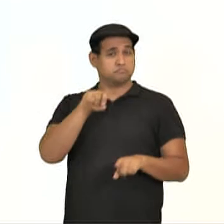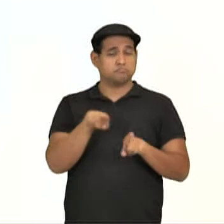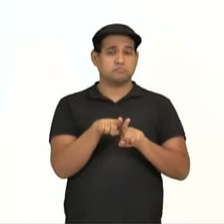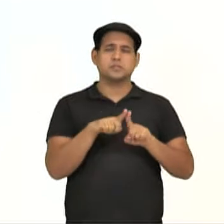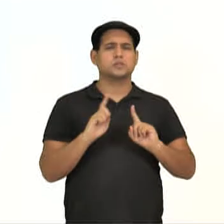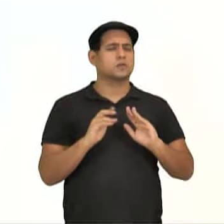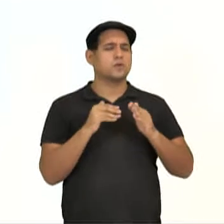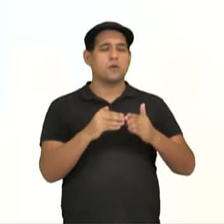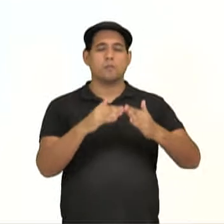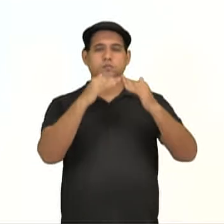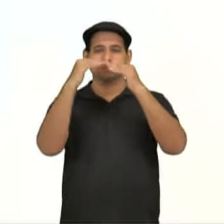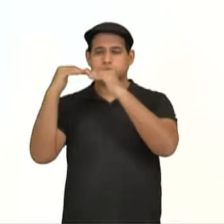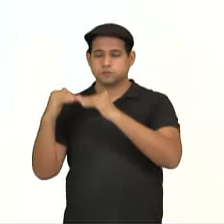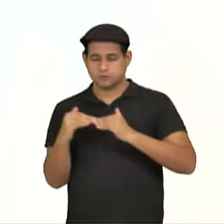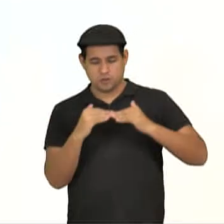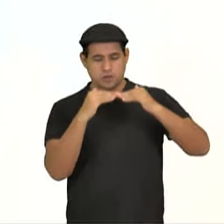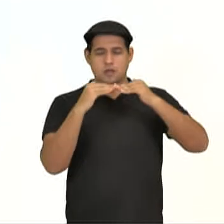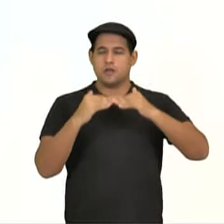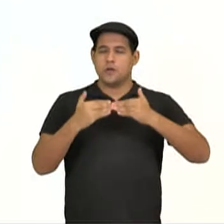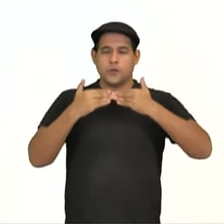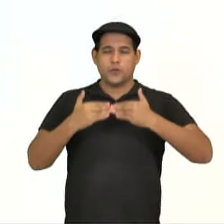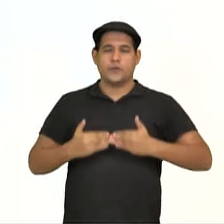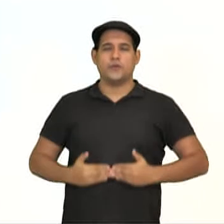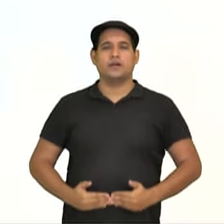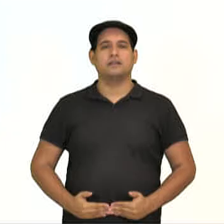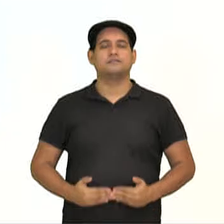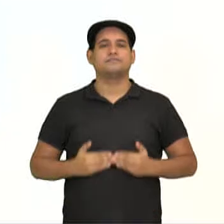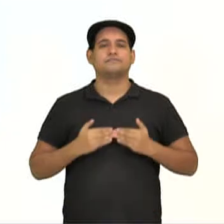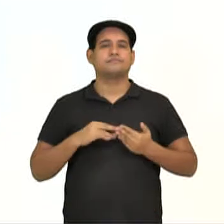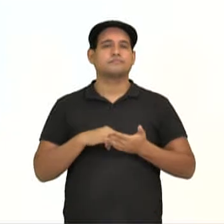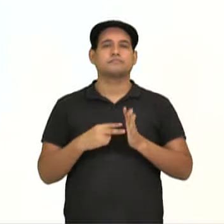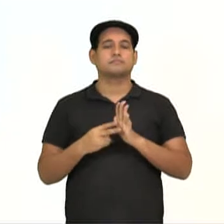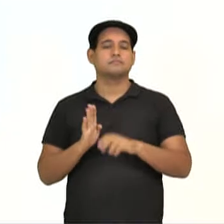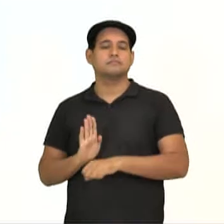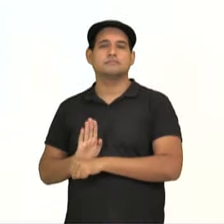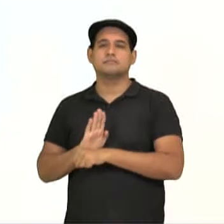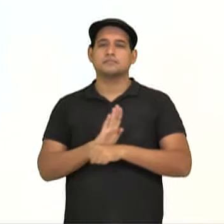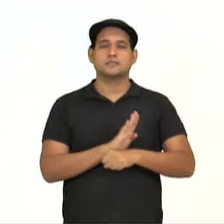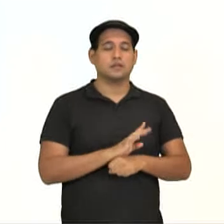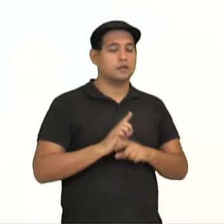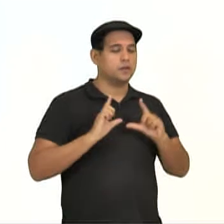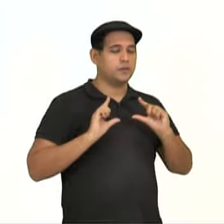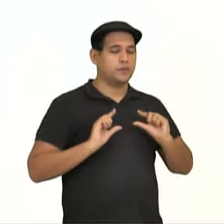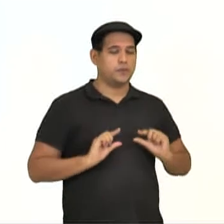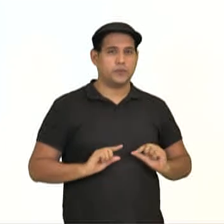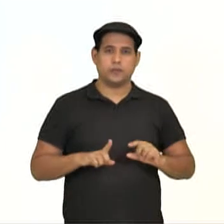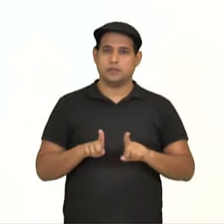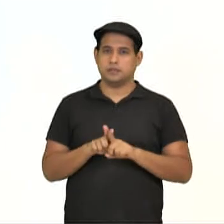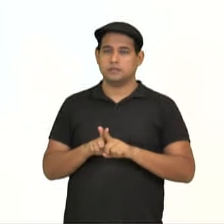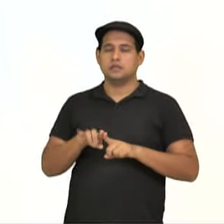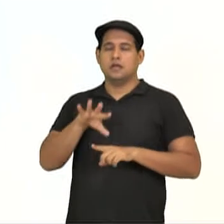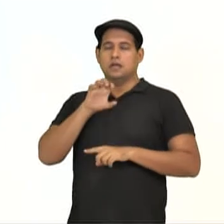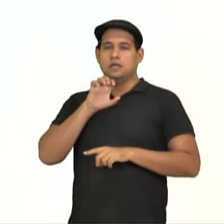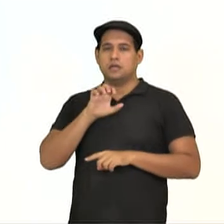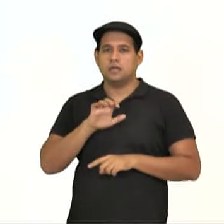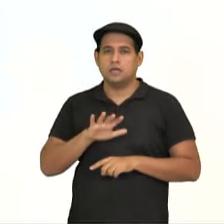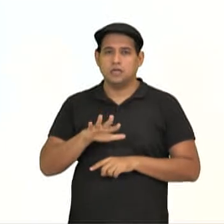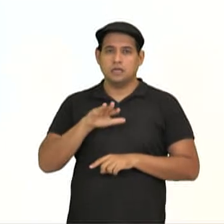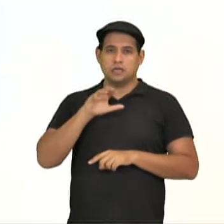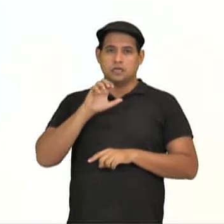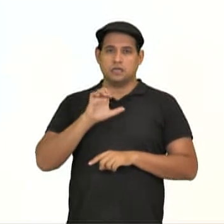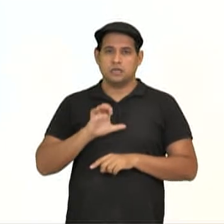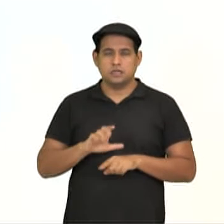Para harmonizar o corpo e as emoções. Ela vai auxiliar a reduzir o estresse, a fadiga e os